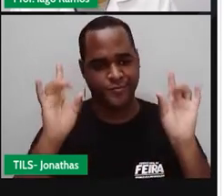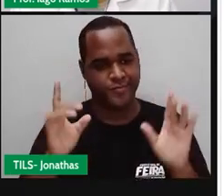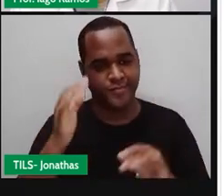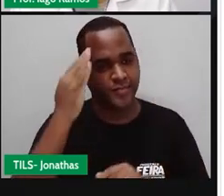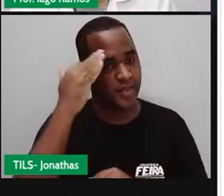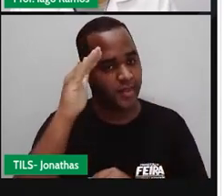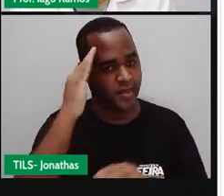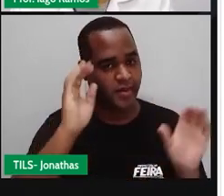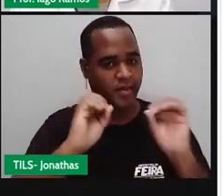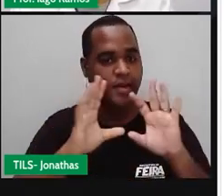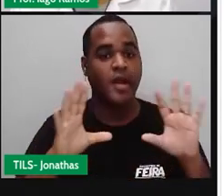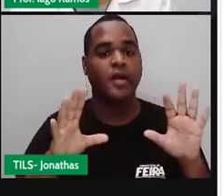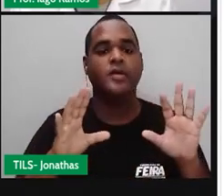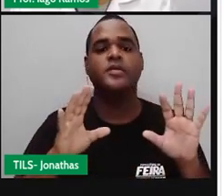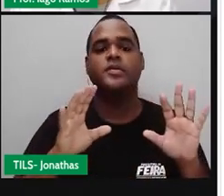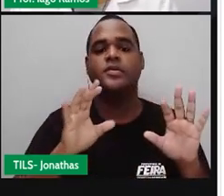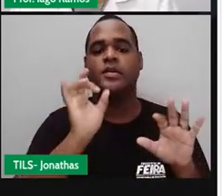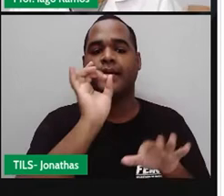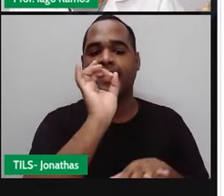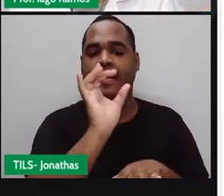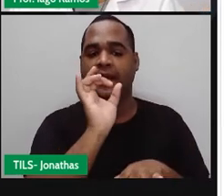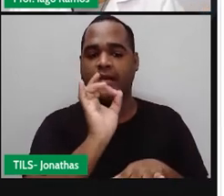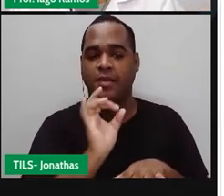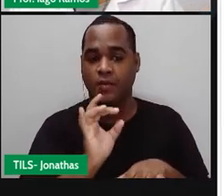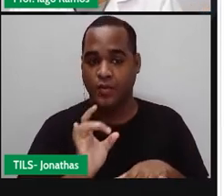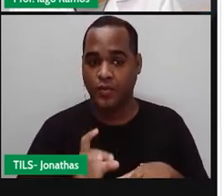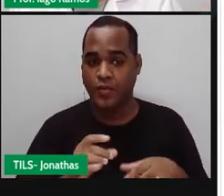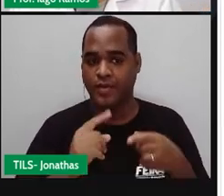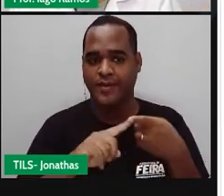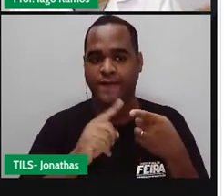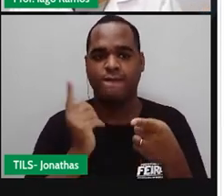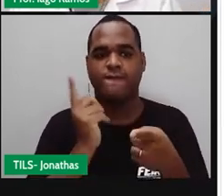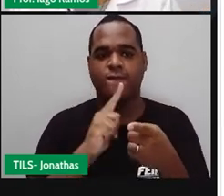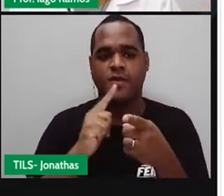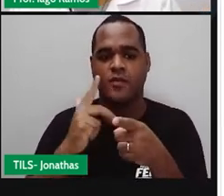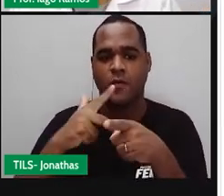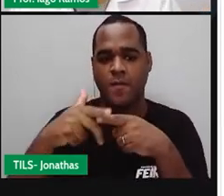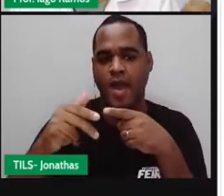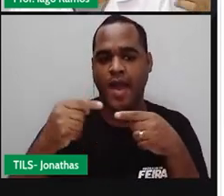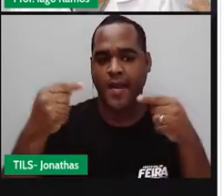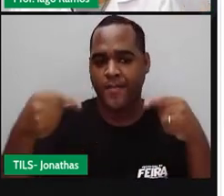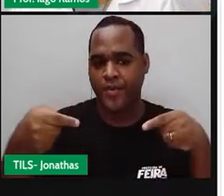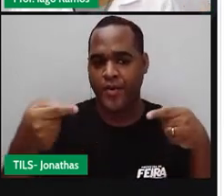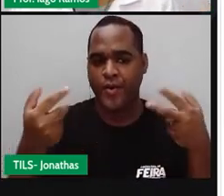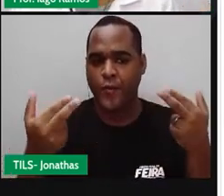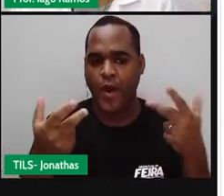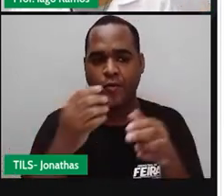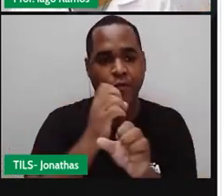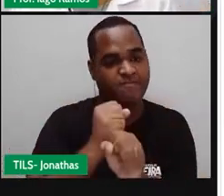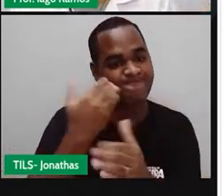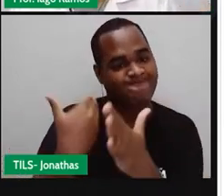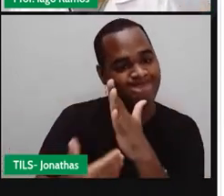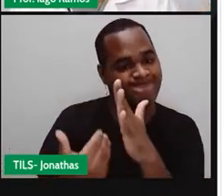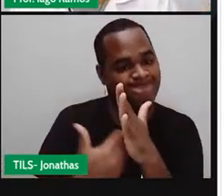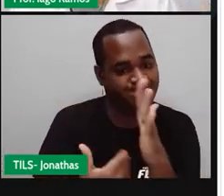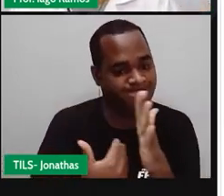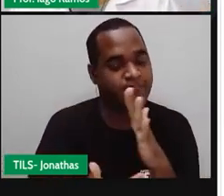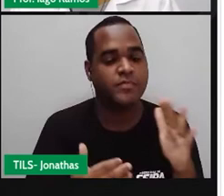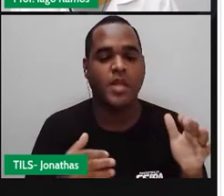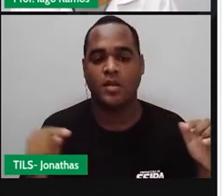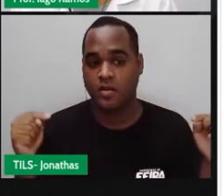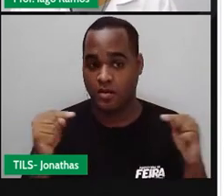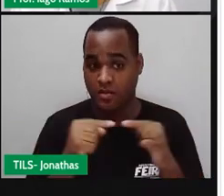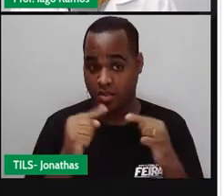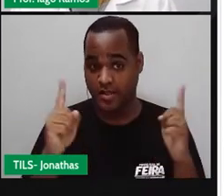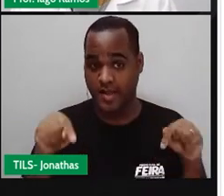cada cada desempenho desse vitórias Um empate e derrota ele